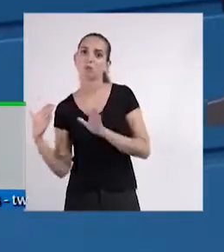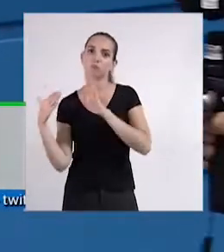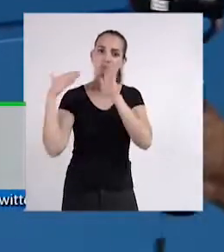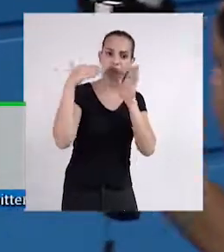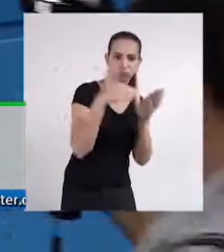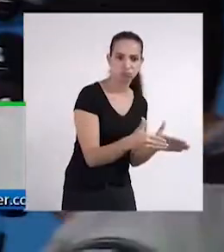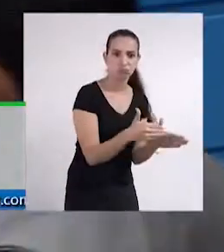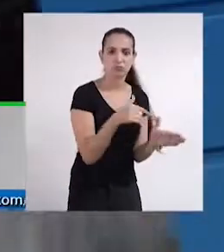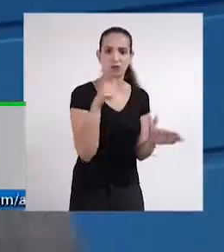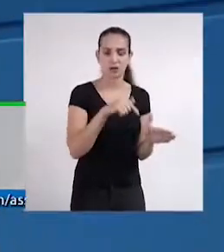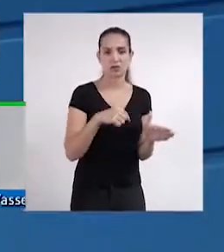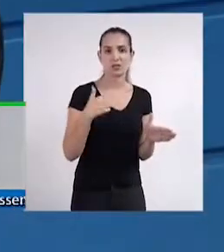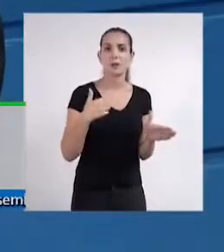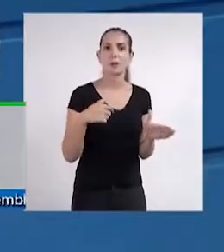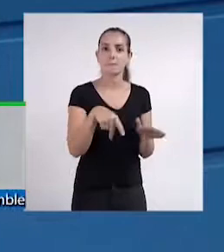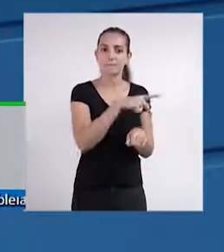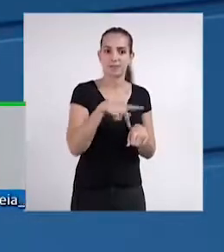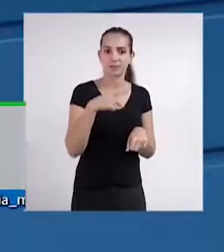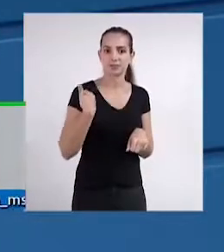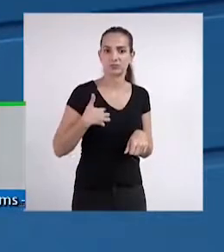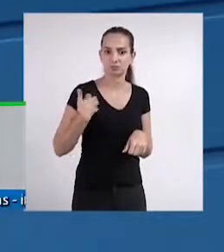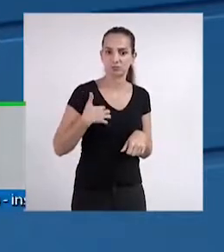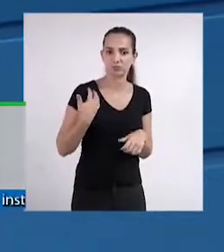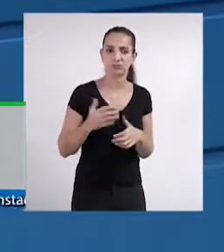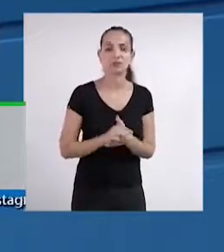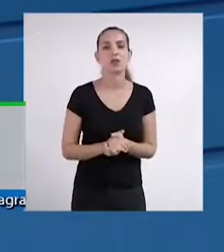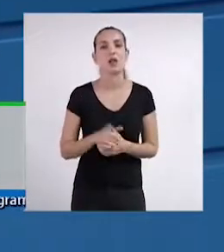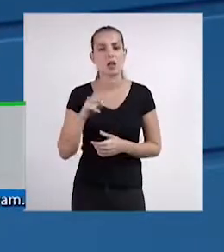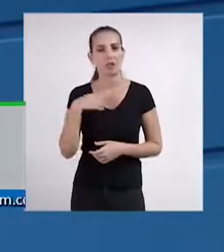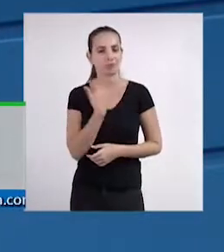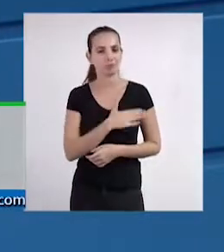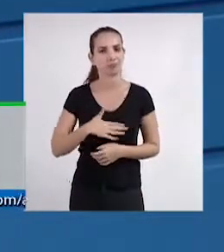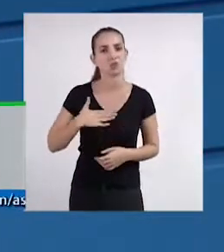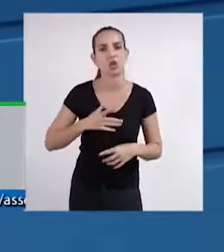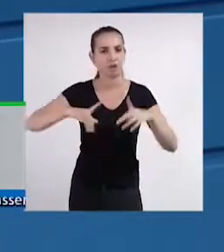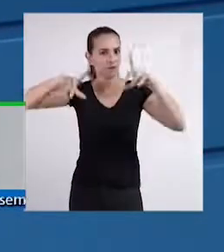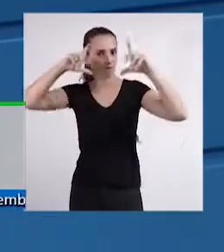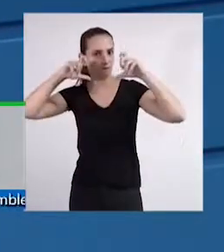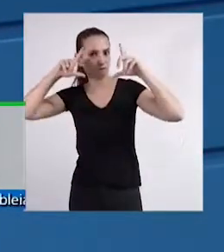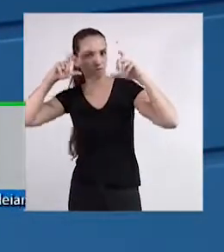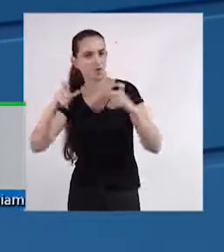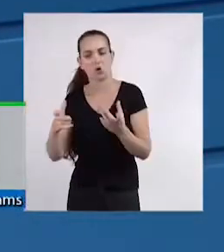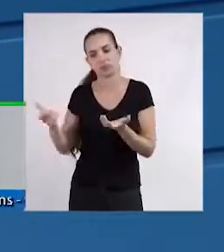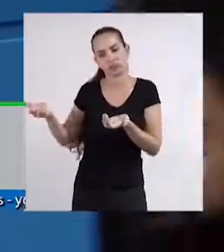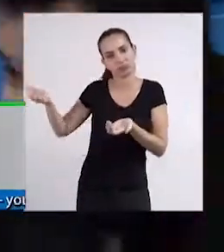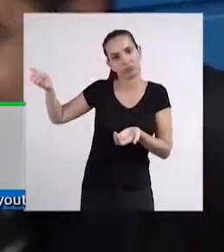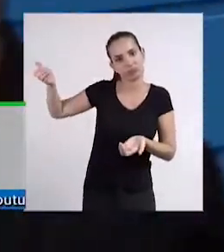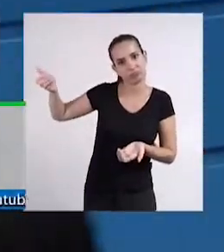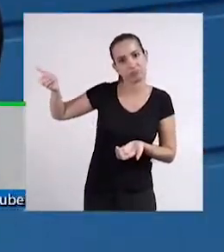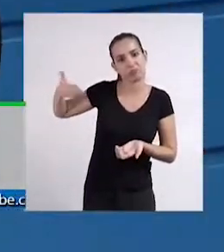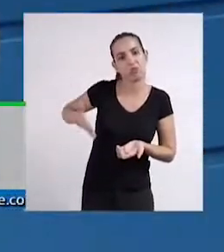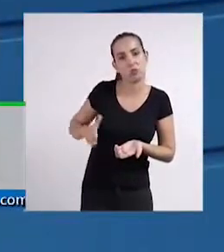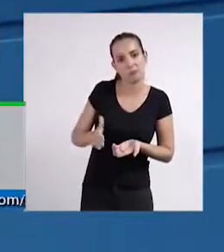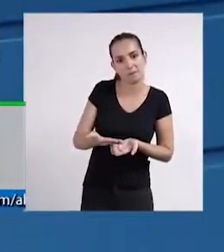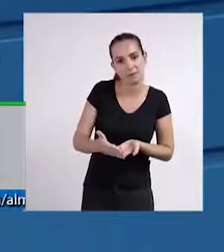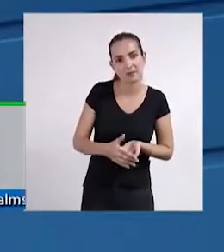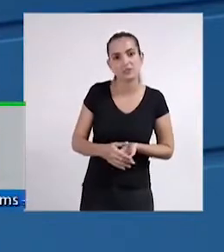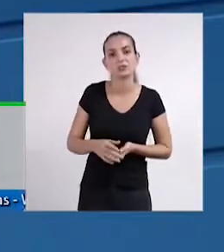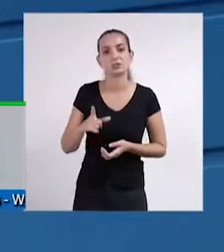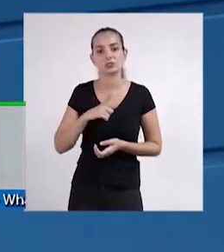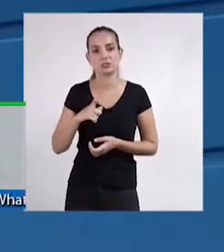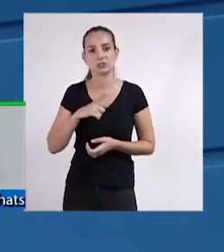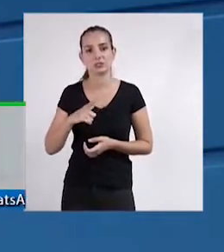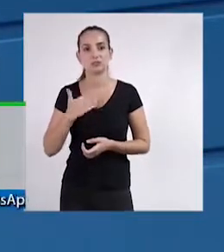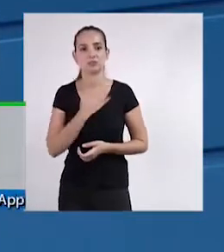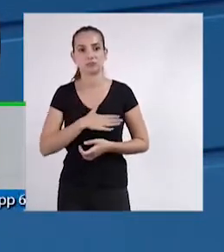a satisfação da pesca do peixe, da fotografia, é o prazer de você participar daquele evento turístico e não